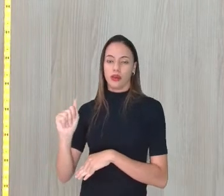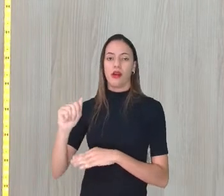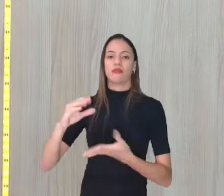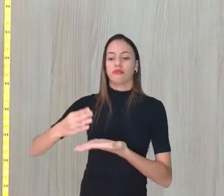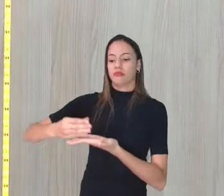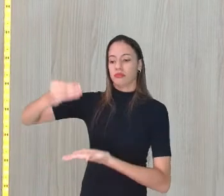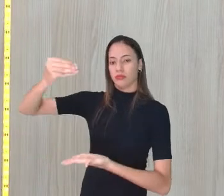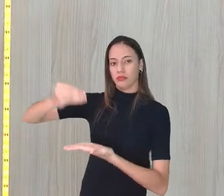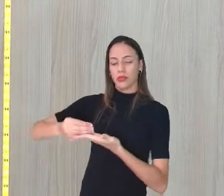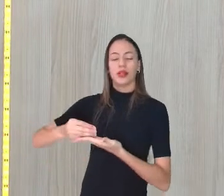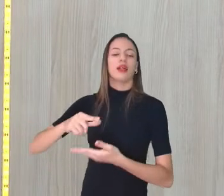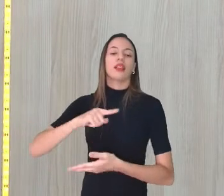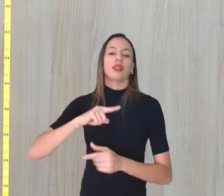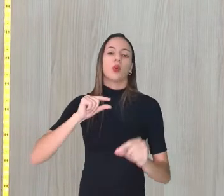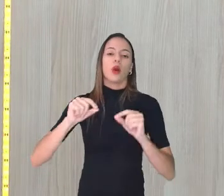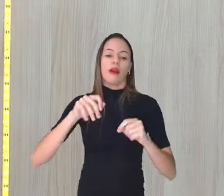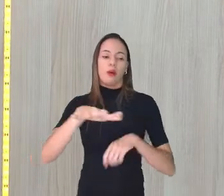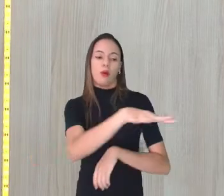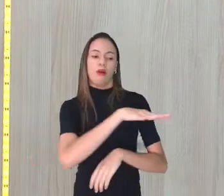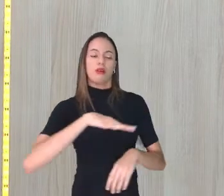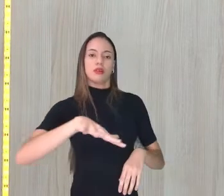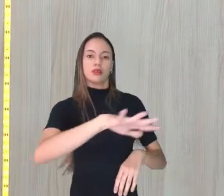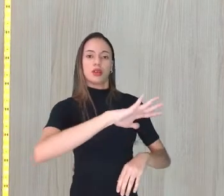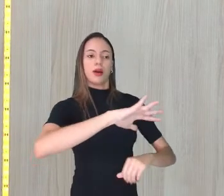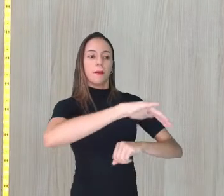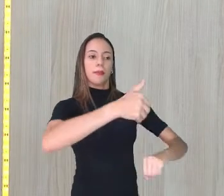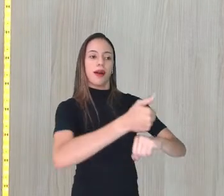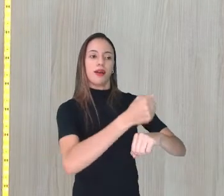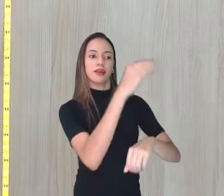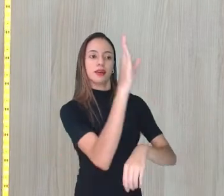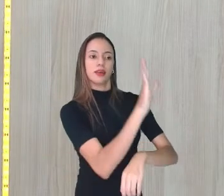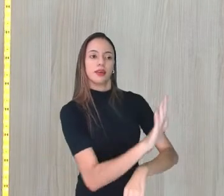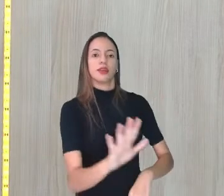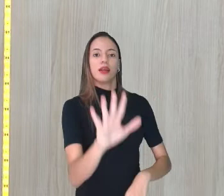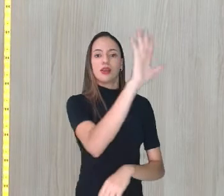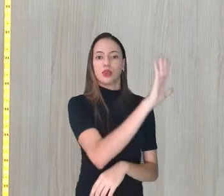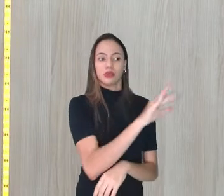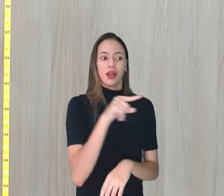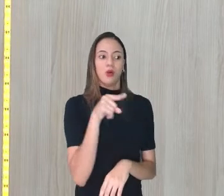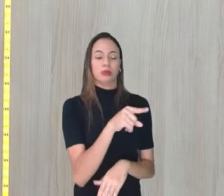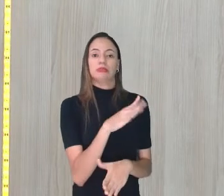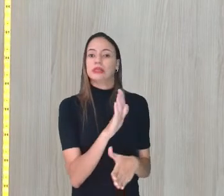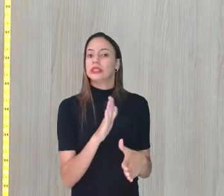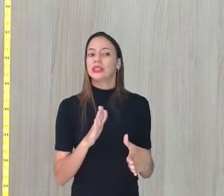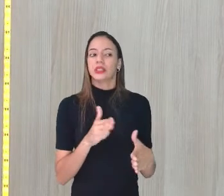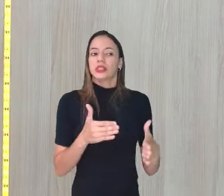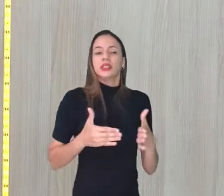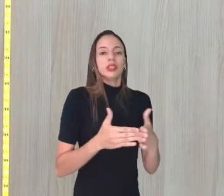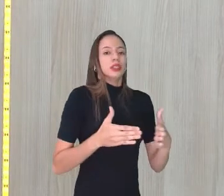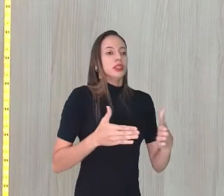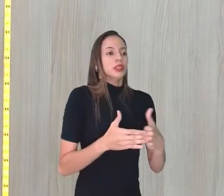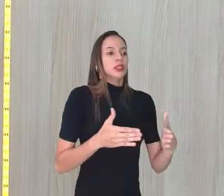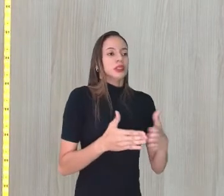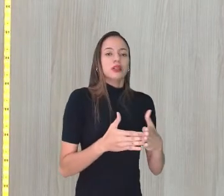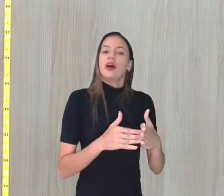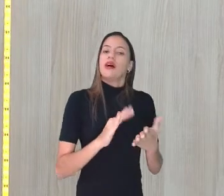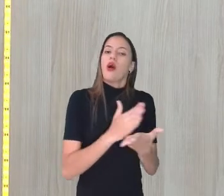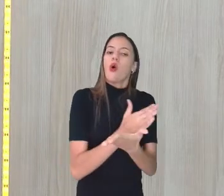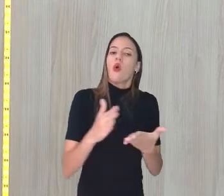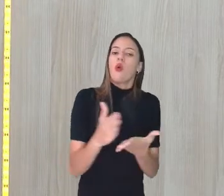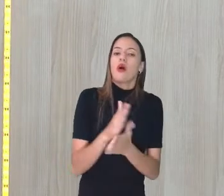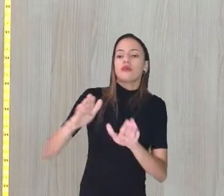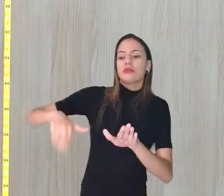uma área que é parque nacional e, de fato, lá é bem mais restrito. Para algumas praias, né,